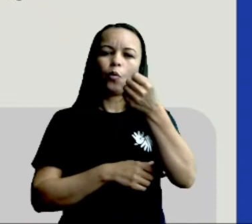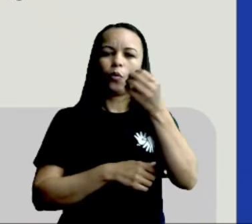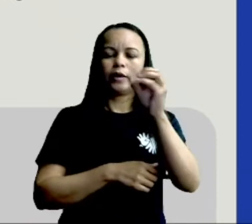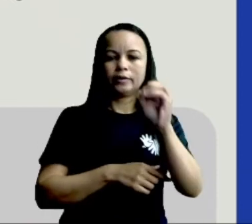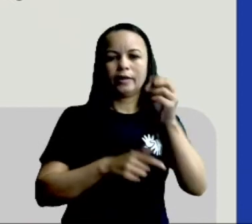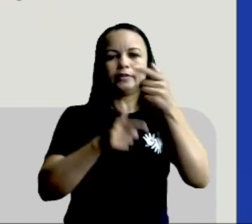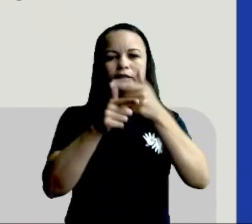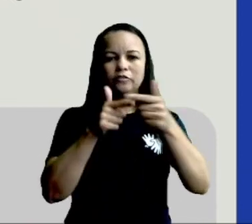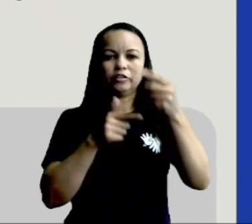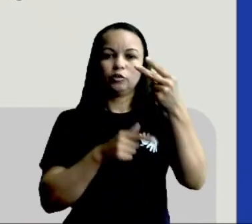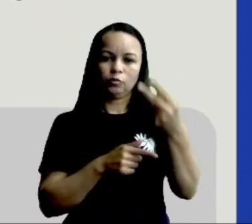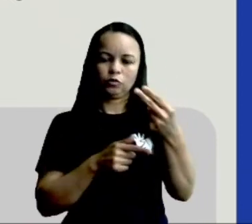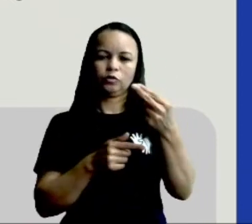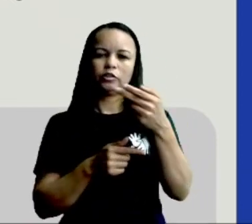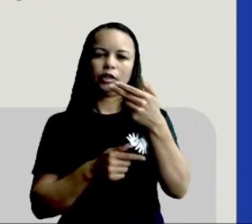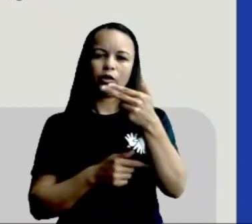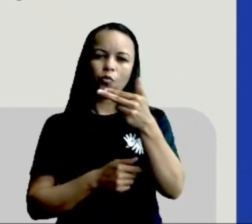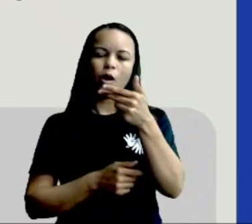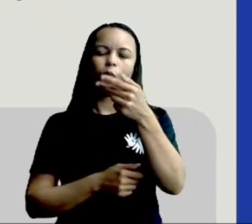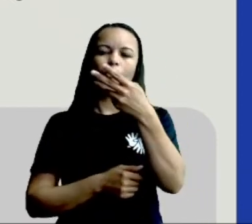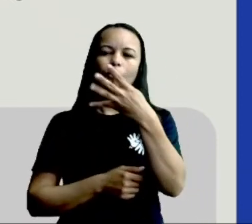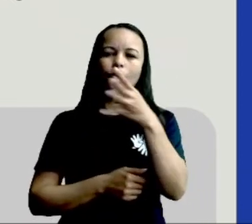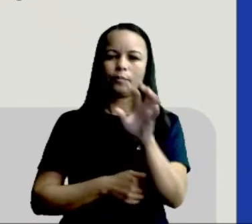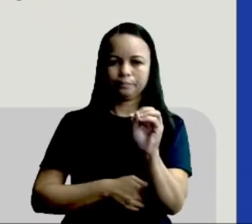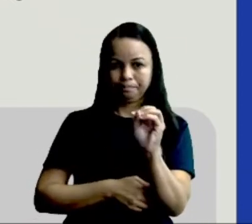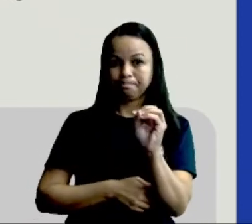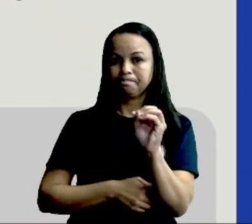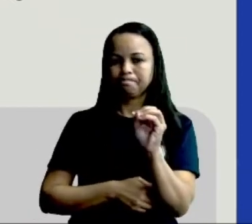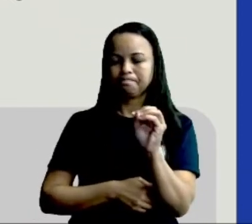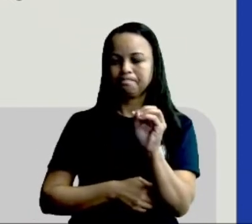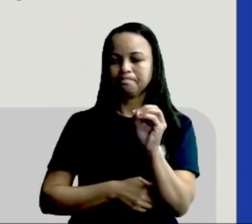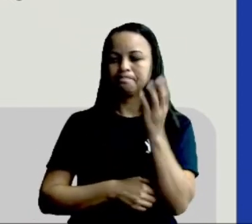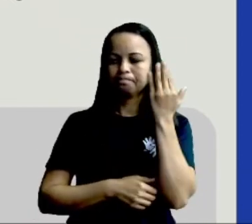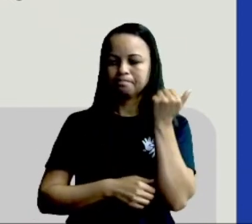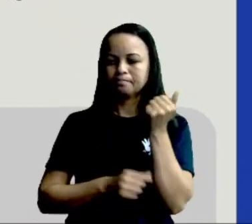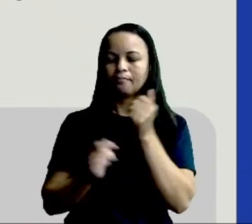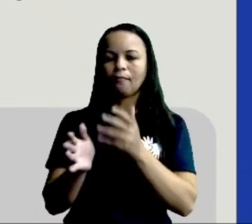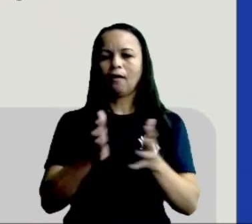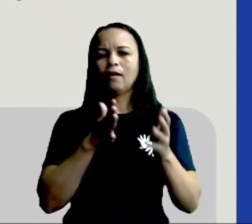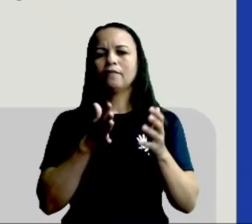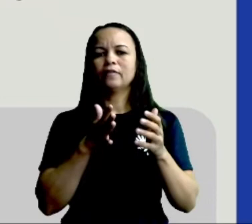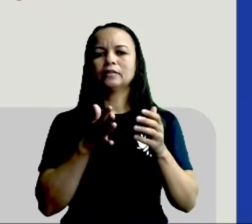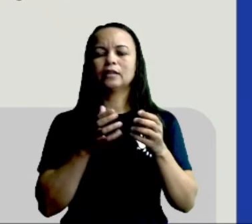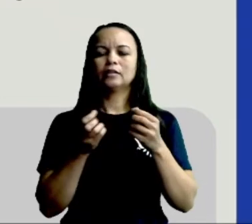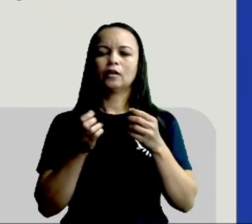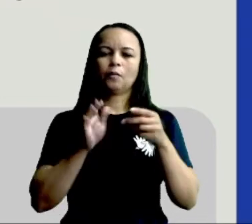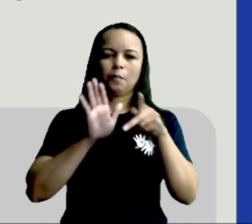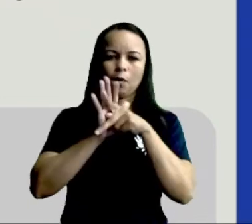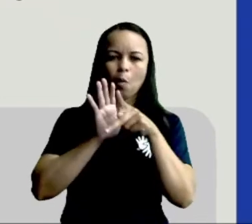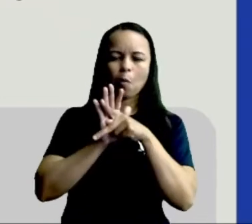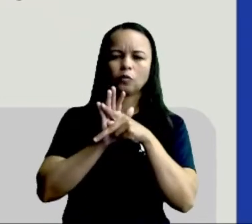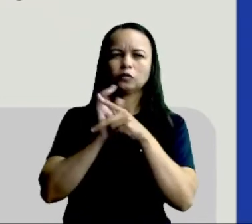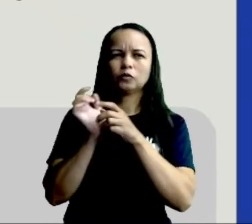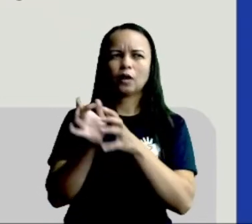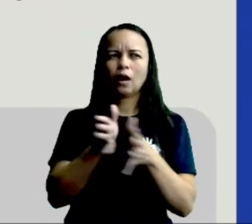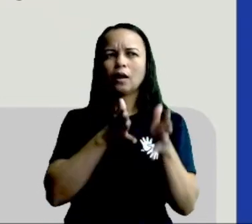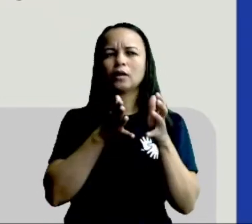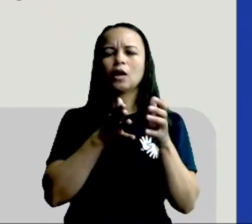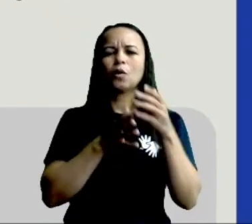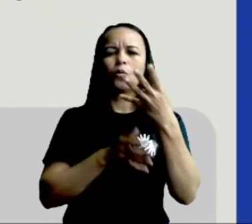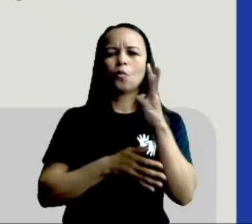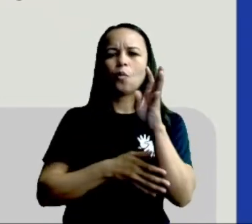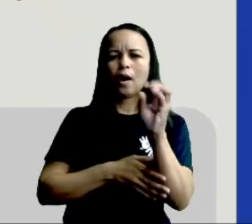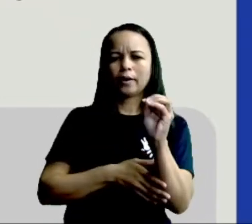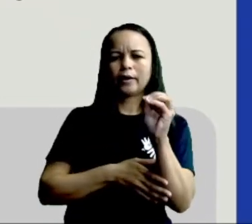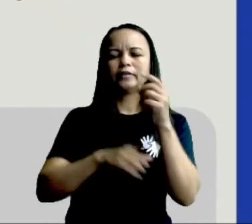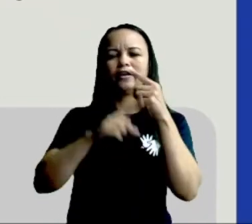igual a 40, beleza? Então, já sei aí. Então, ó, fazendo a correspondência da proporcionalidade, 40